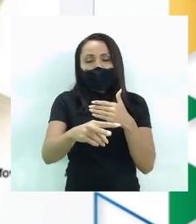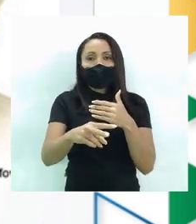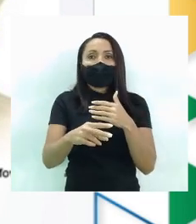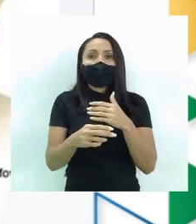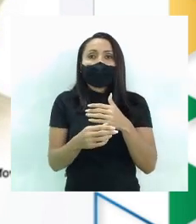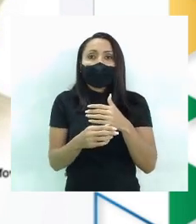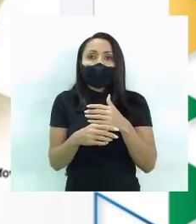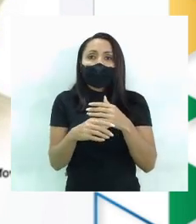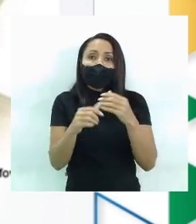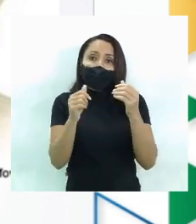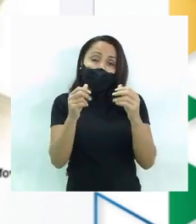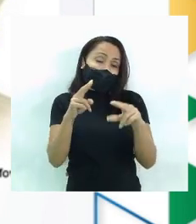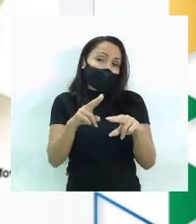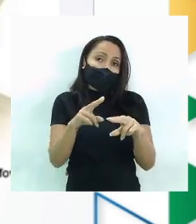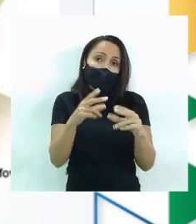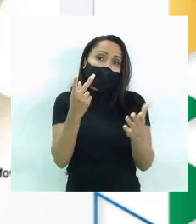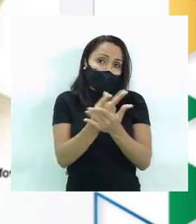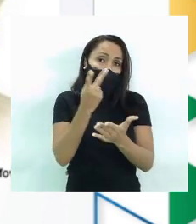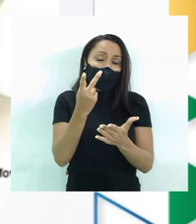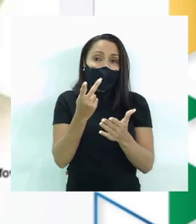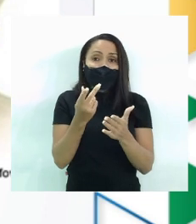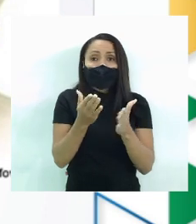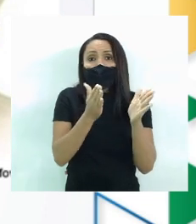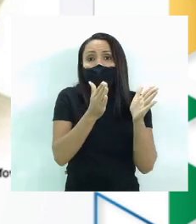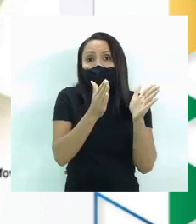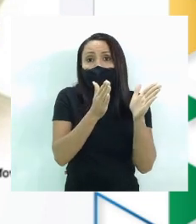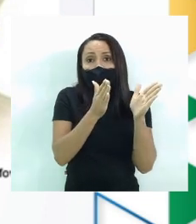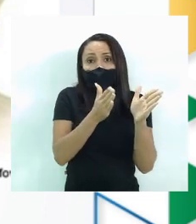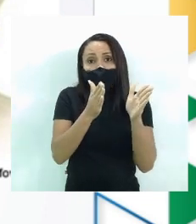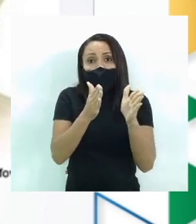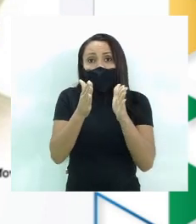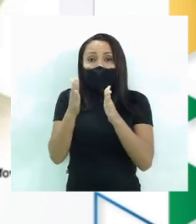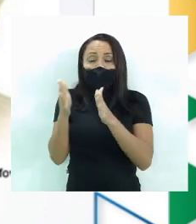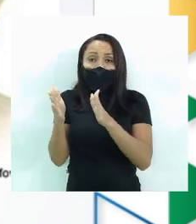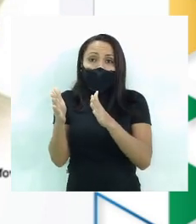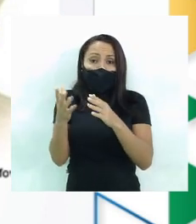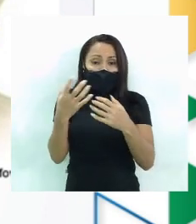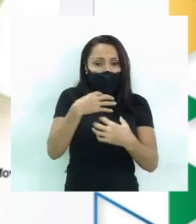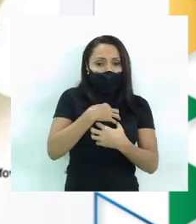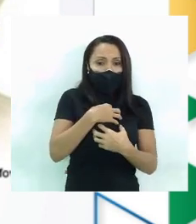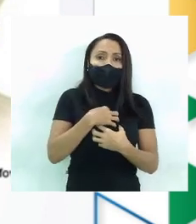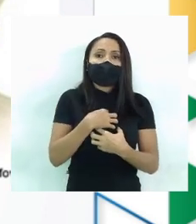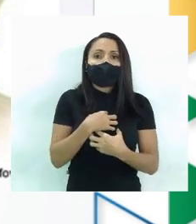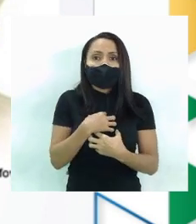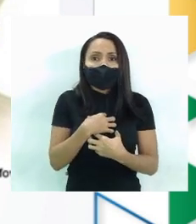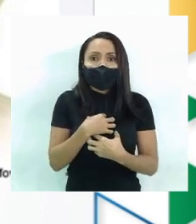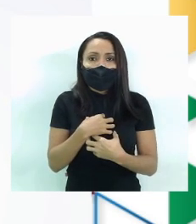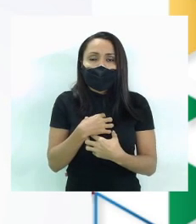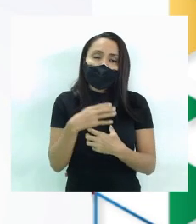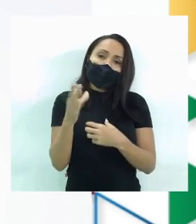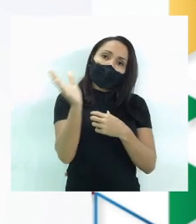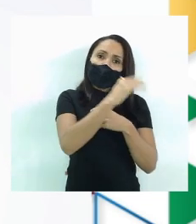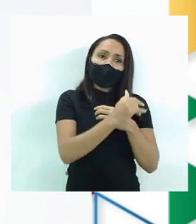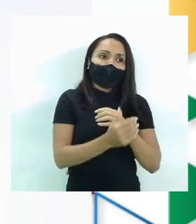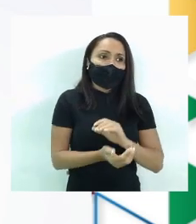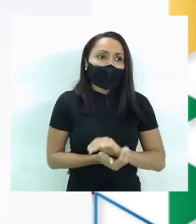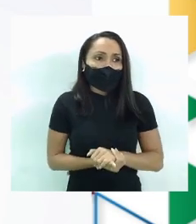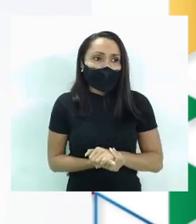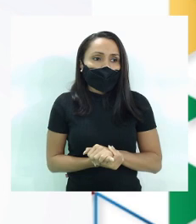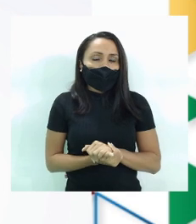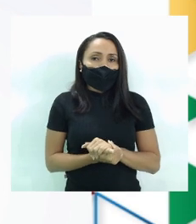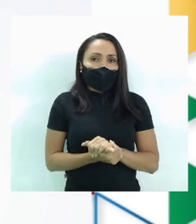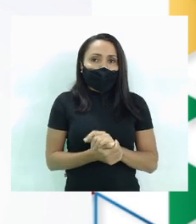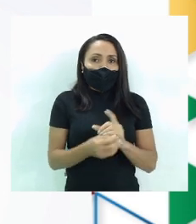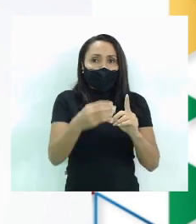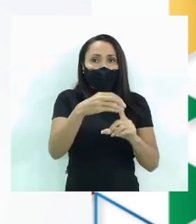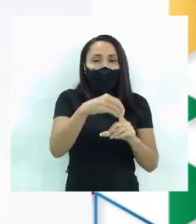ação que pode ocorrer a cada situação, a cada sintoma, tá certo, estudante? Vamos lá. Principais